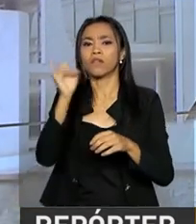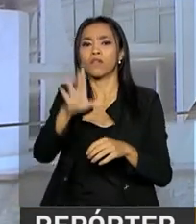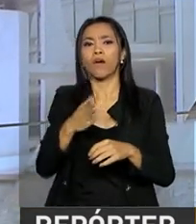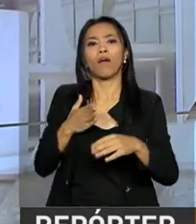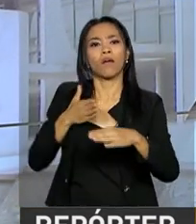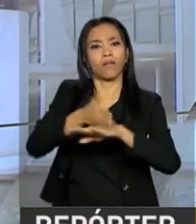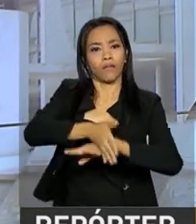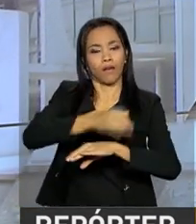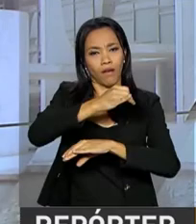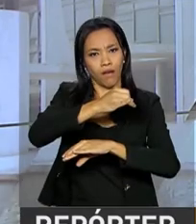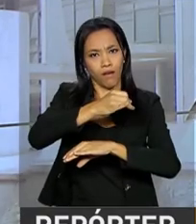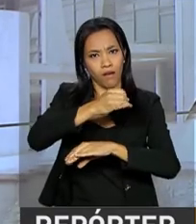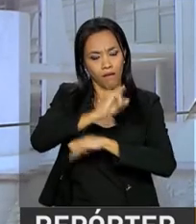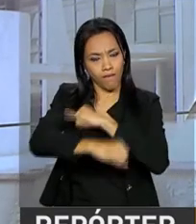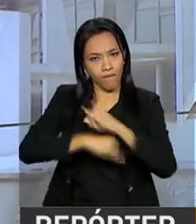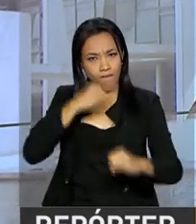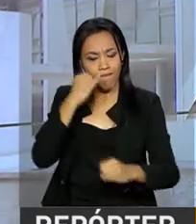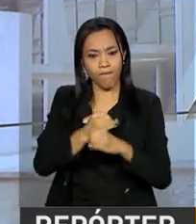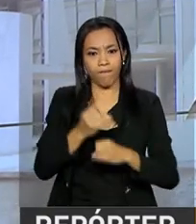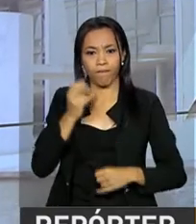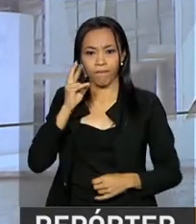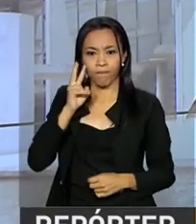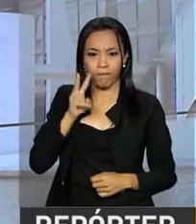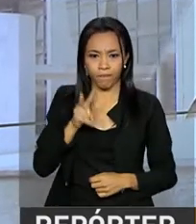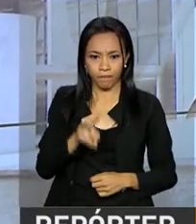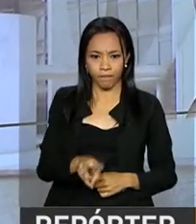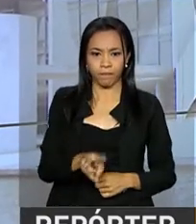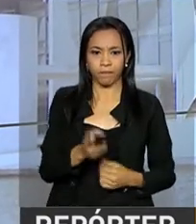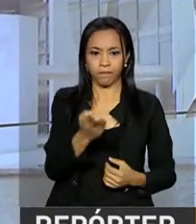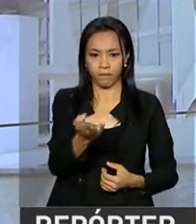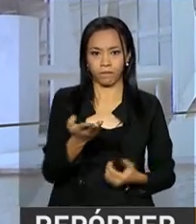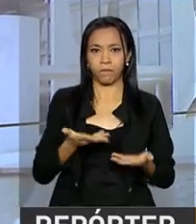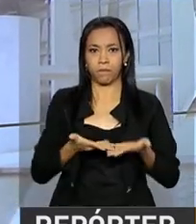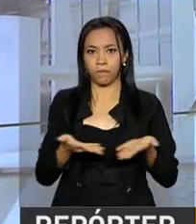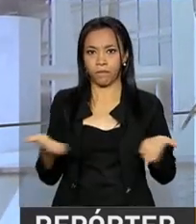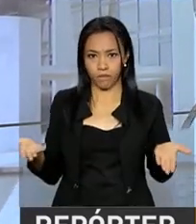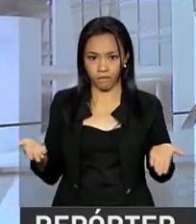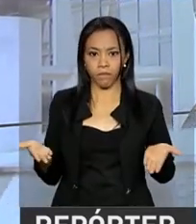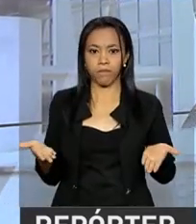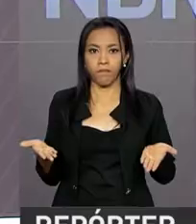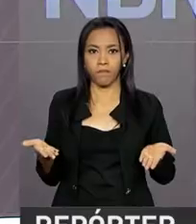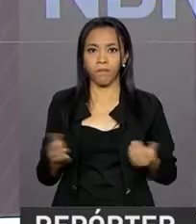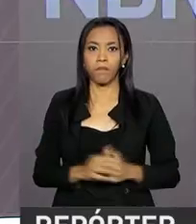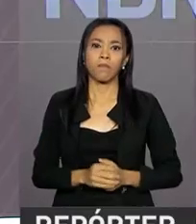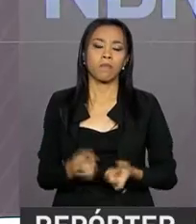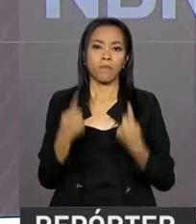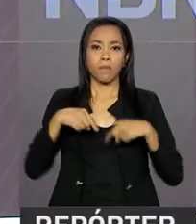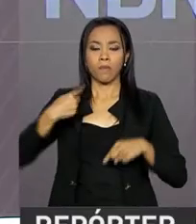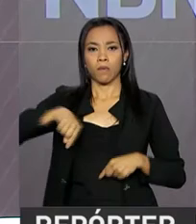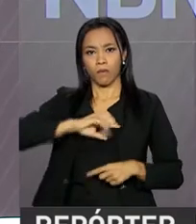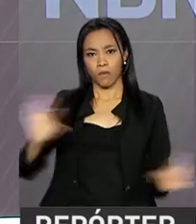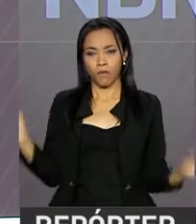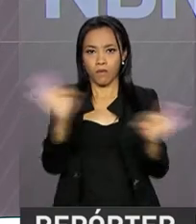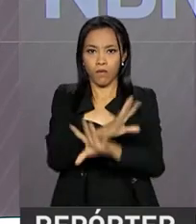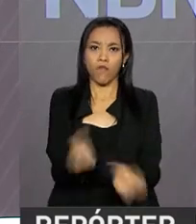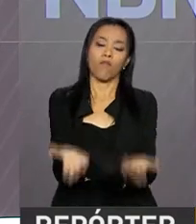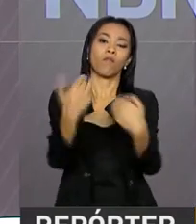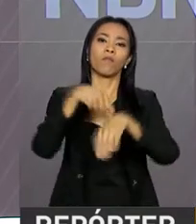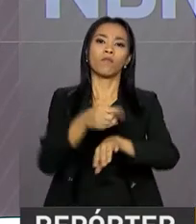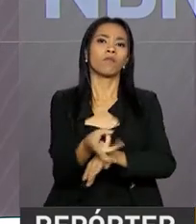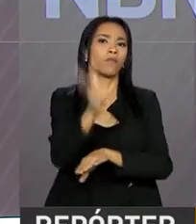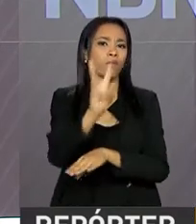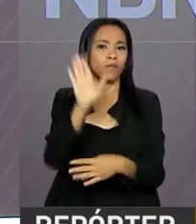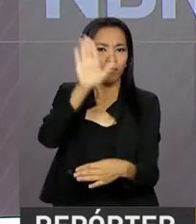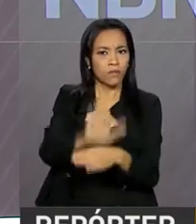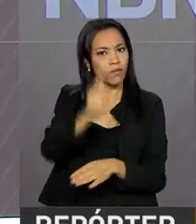página combate ao aedes ponto saúde ponto gov.br e nós estamos por aqui voltamos às três